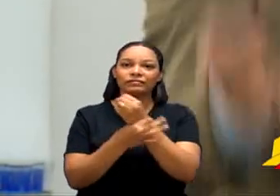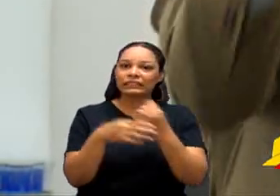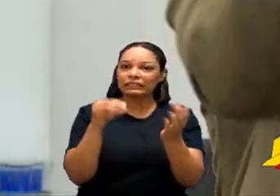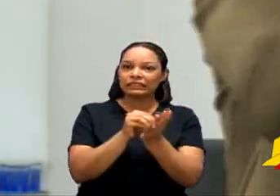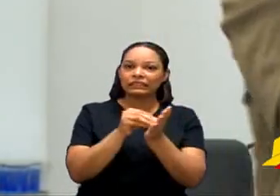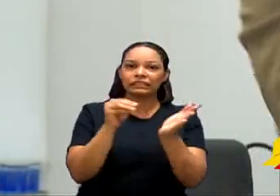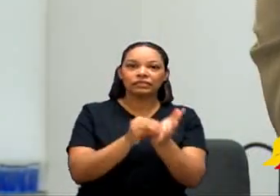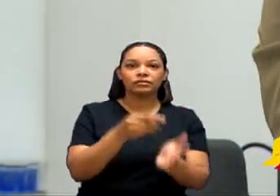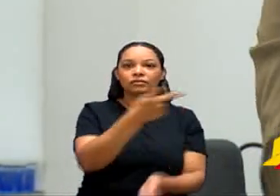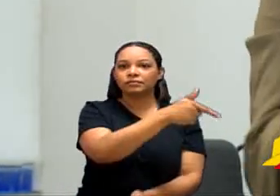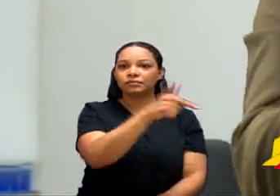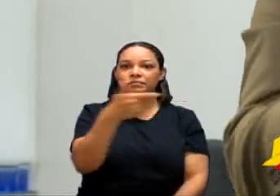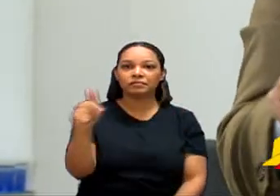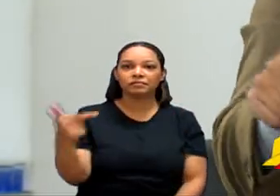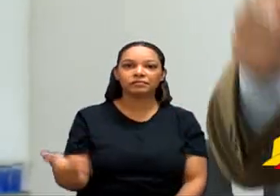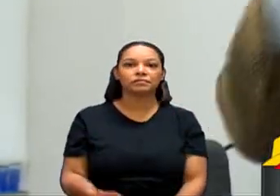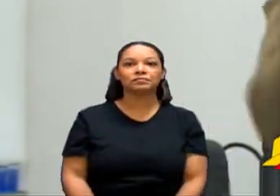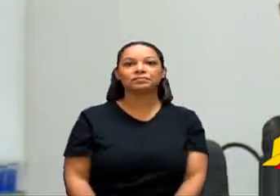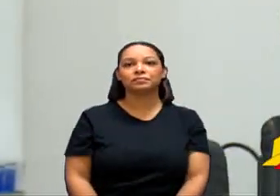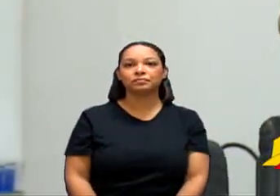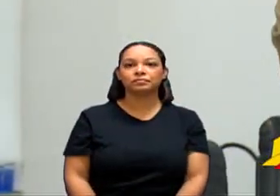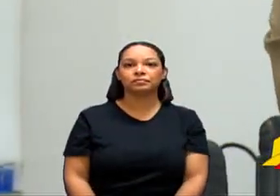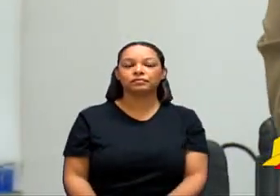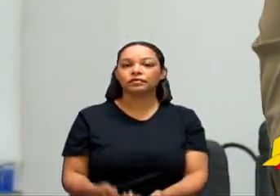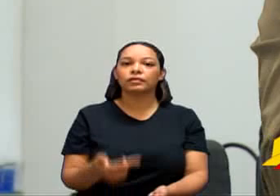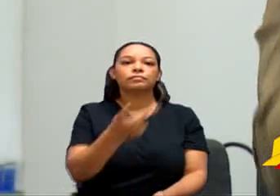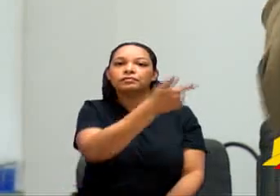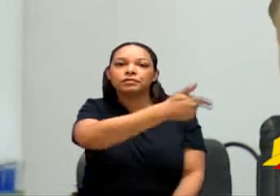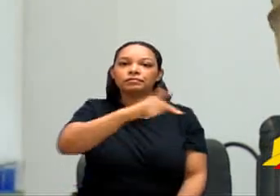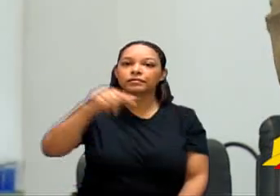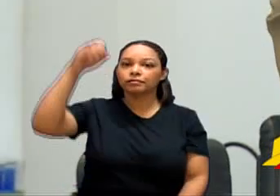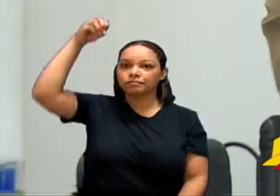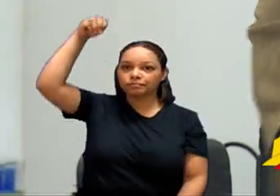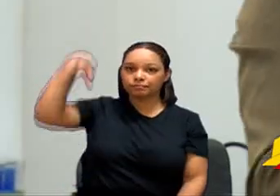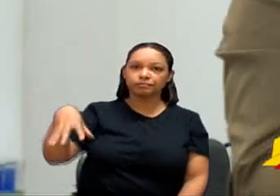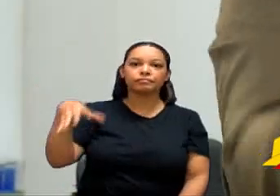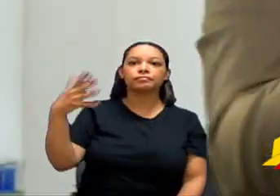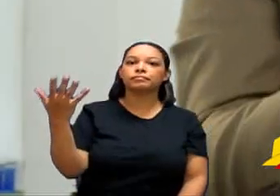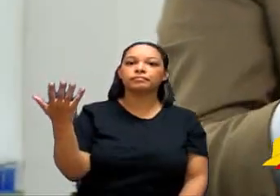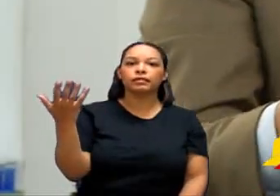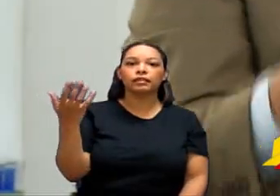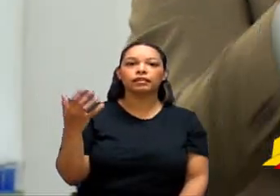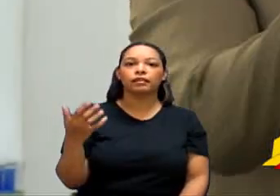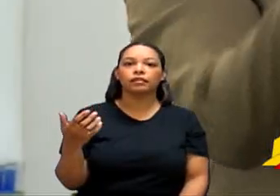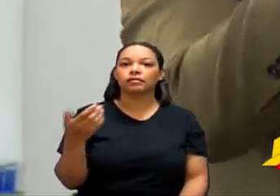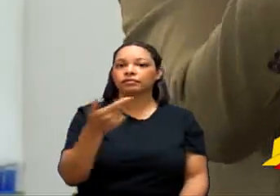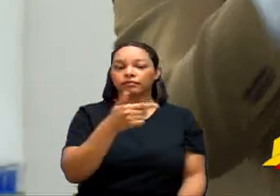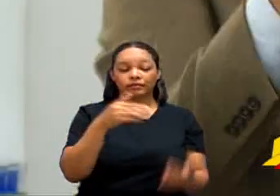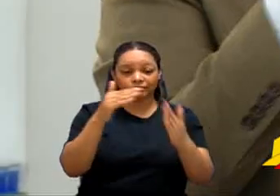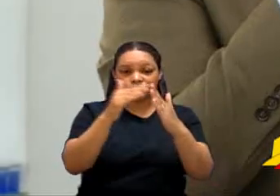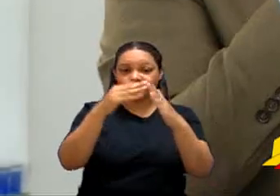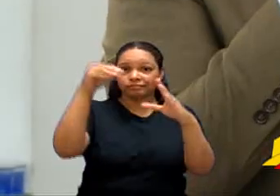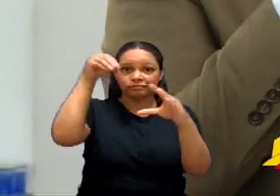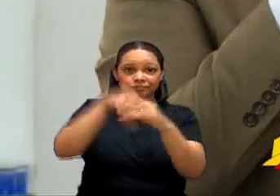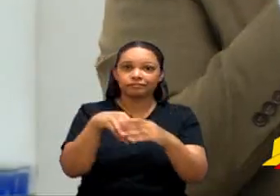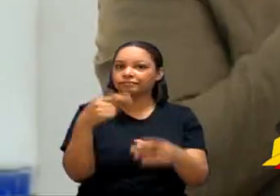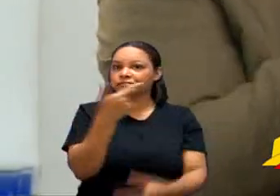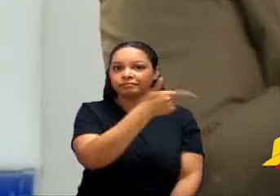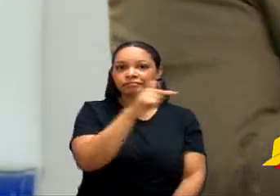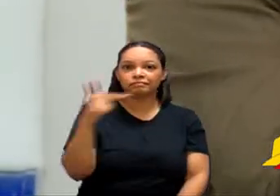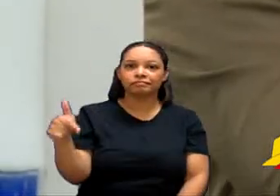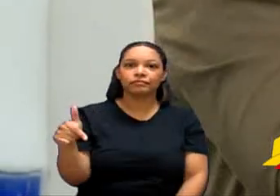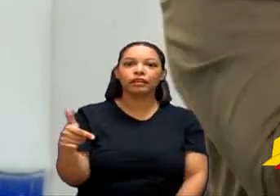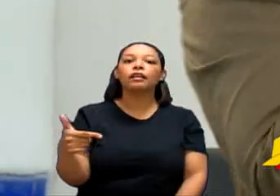defesa, não tem... iluminação pública dentro do abrigo, onde ocorre vários problemas.